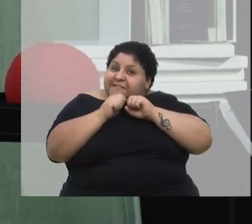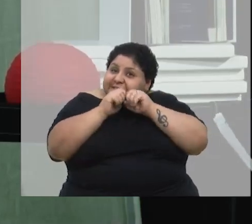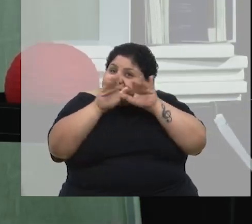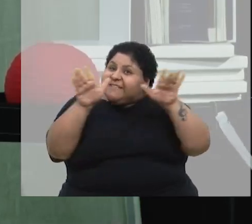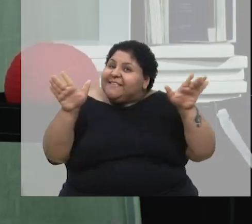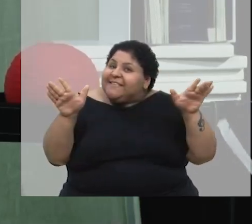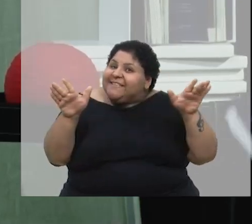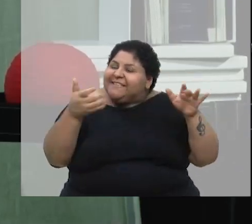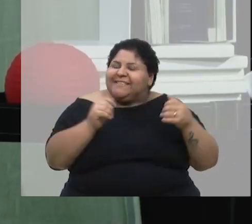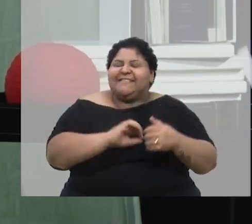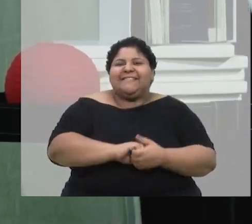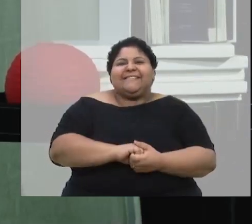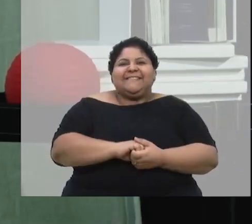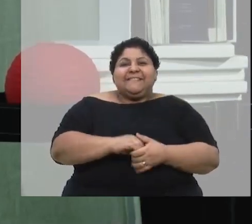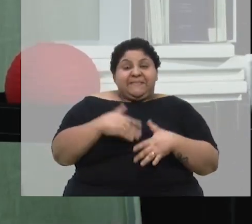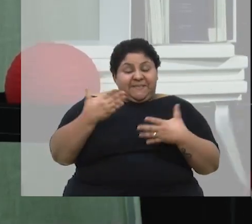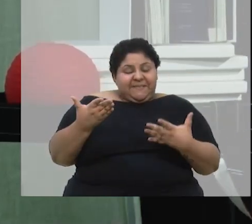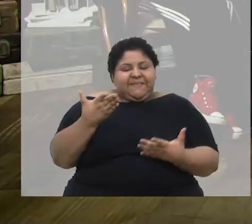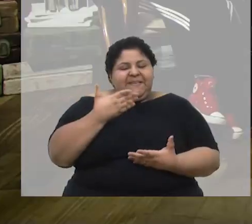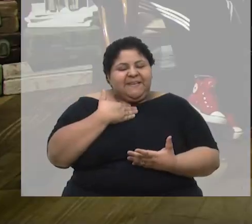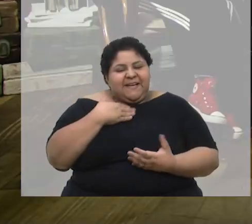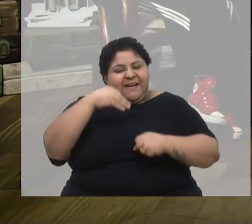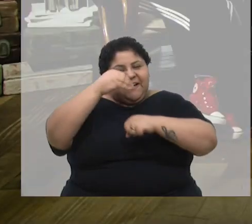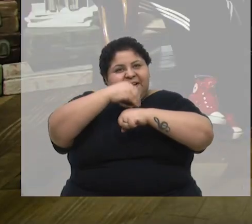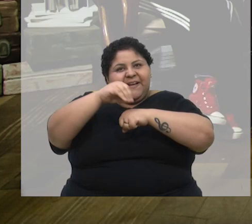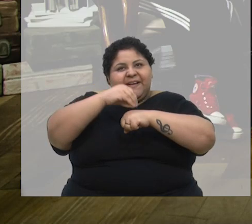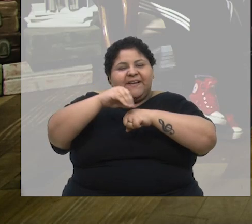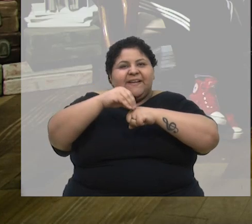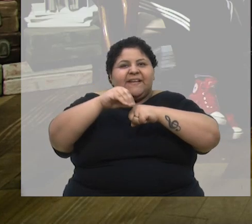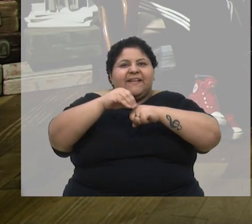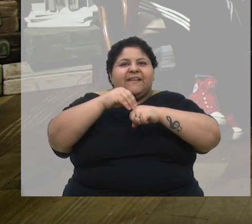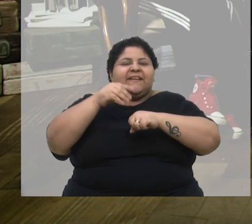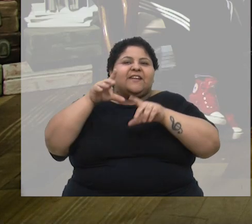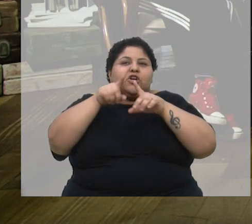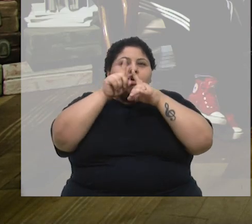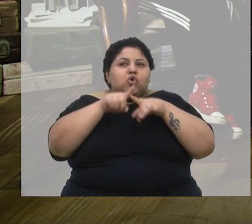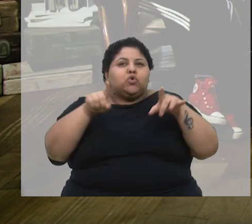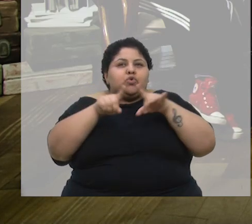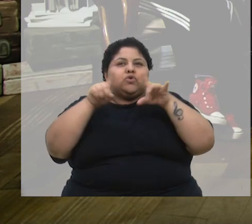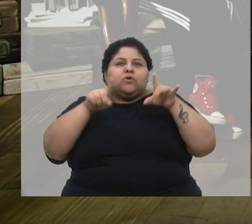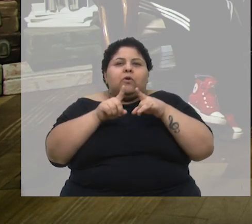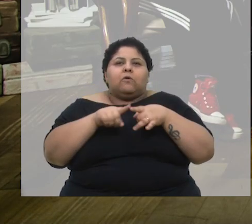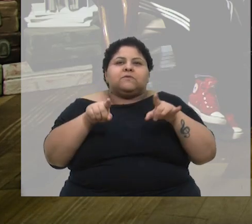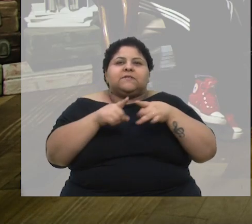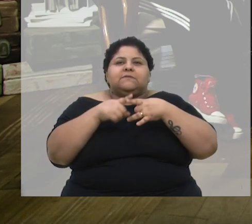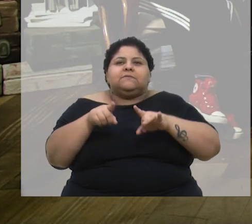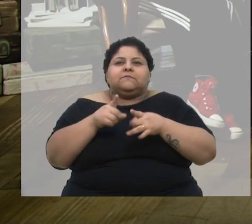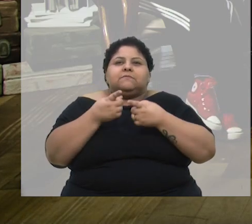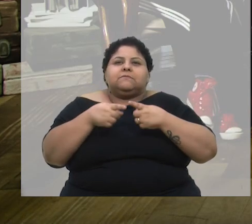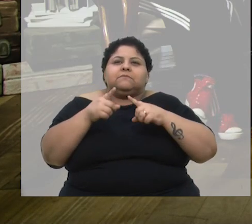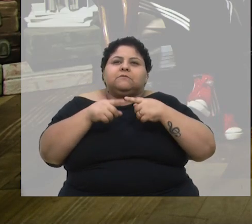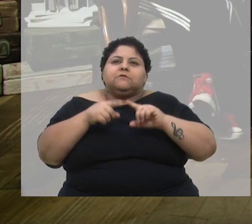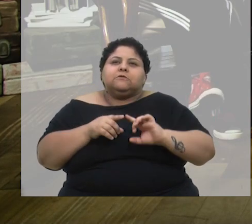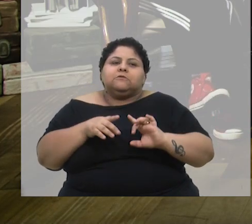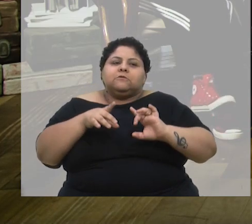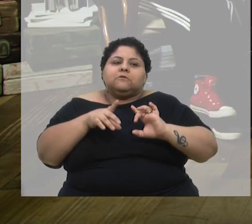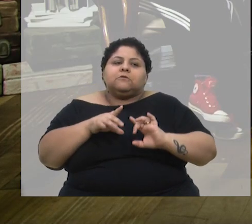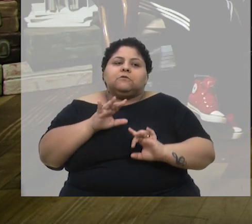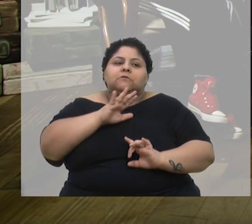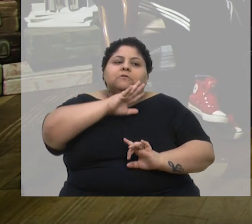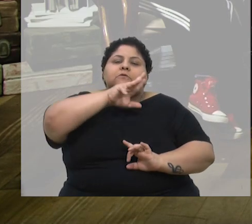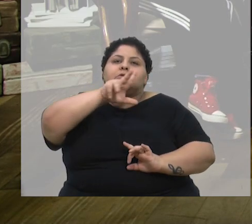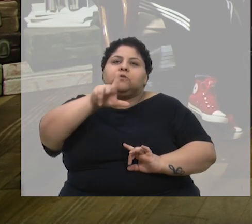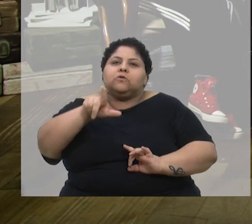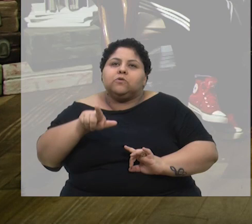contato, a gente gostaria que vocês pudessem abrir para nós. Ah, então eu vou sugerir O Som do Rugido da Onça. Ele de